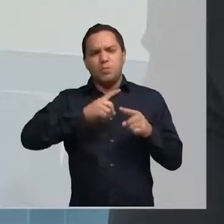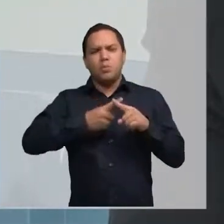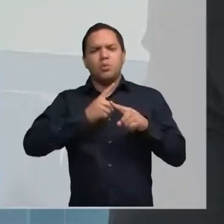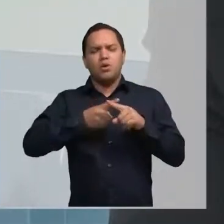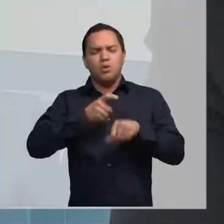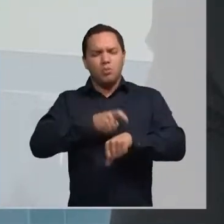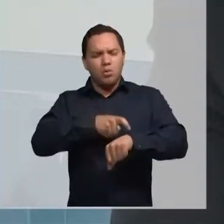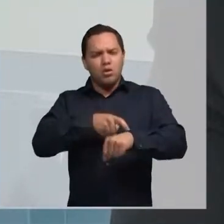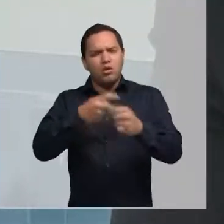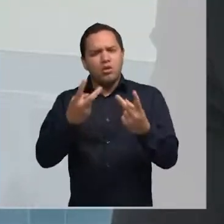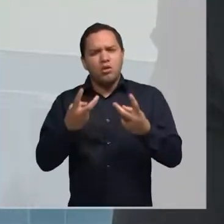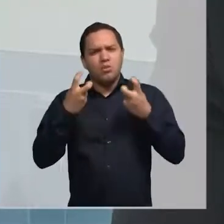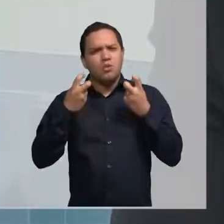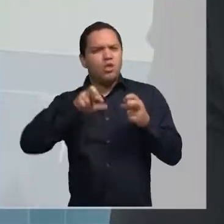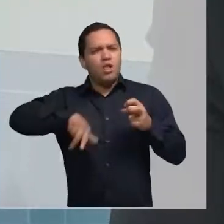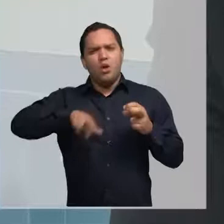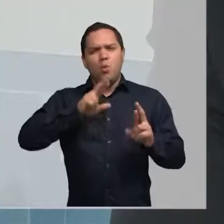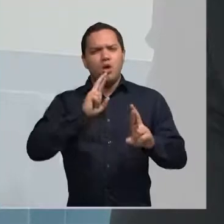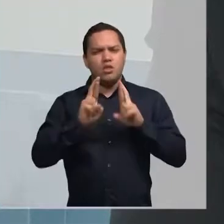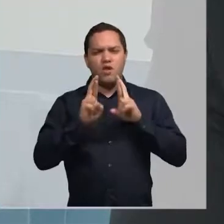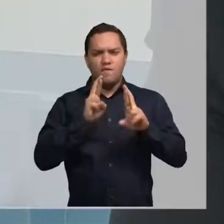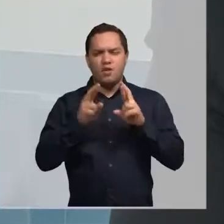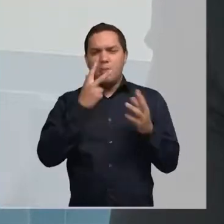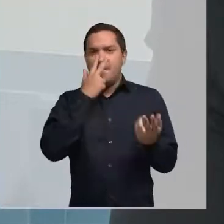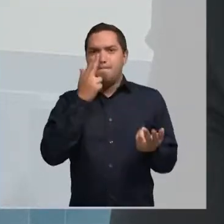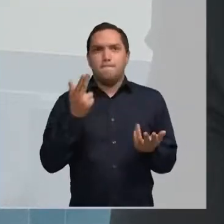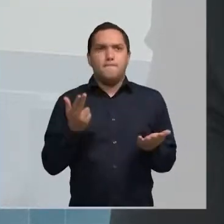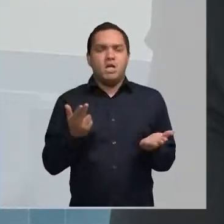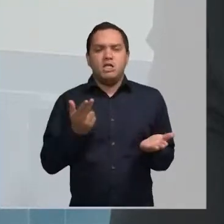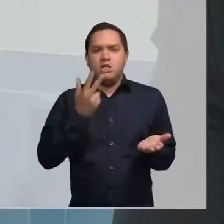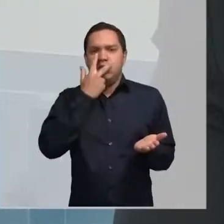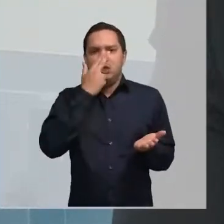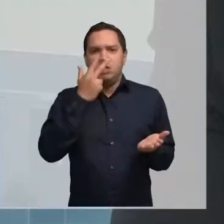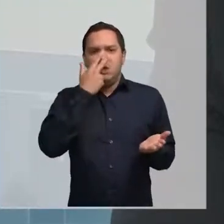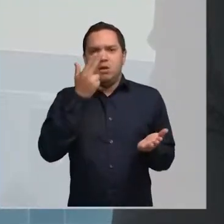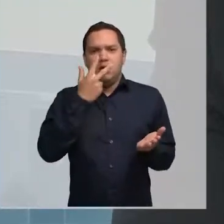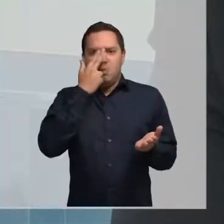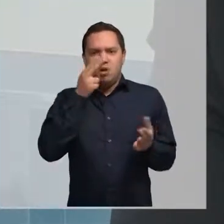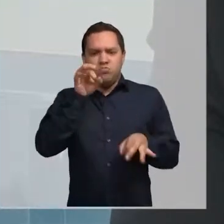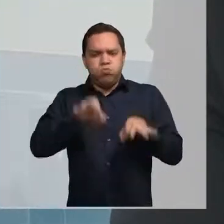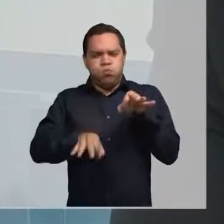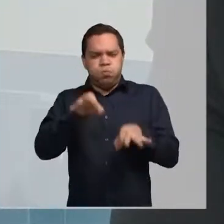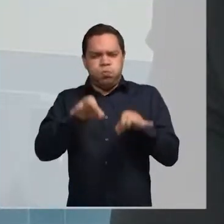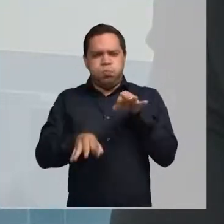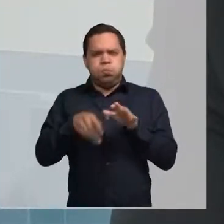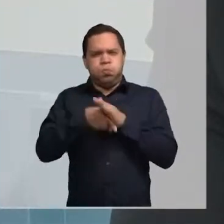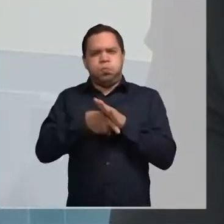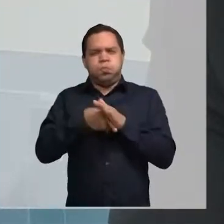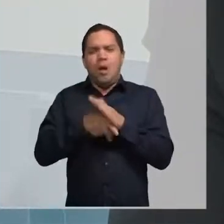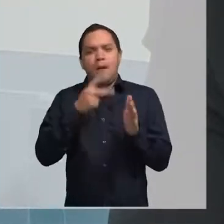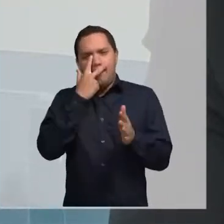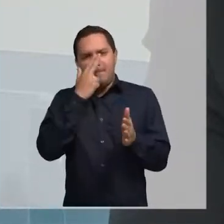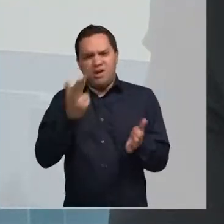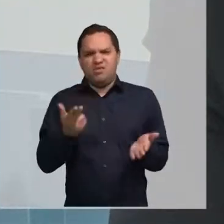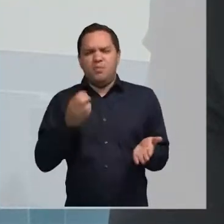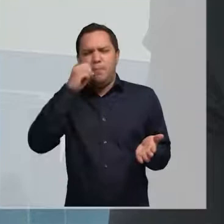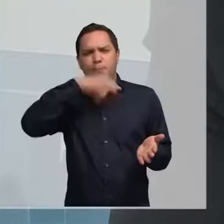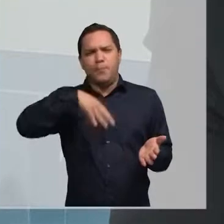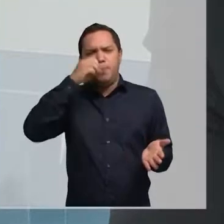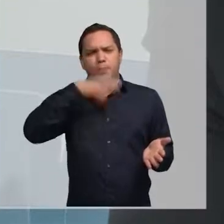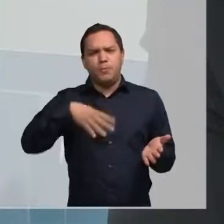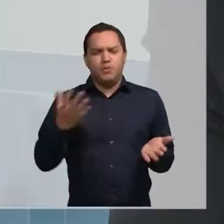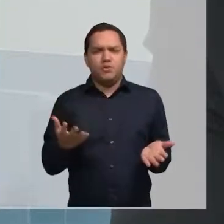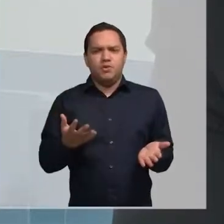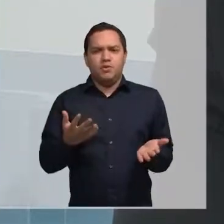eu vi, aquilo não era uma entrevista, aquilo era um tribunal de inquisição medieval, ou a pessoa